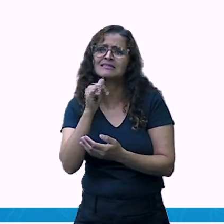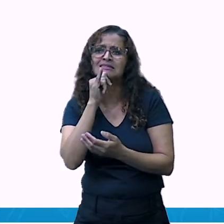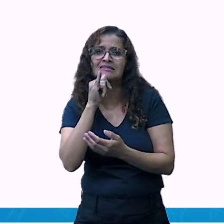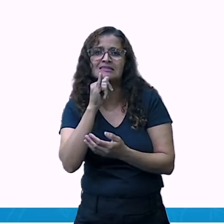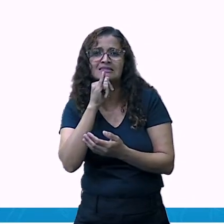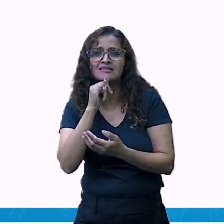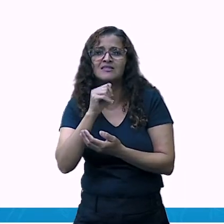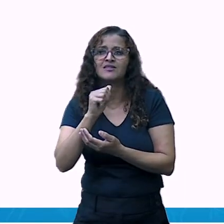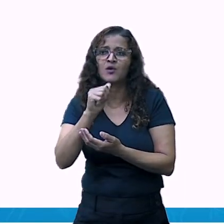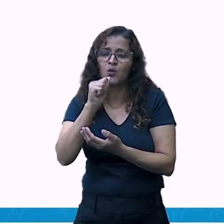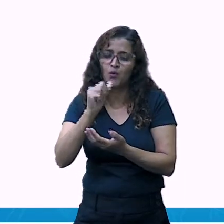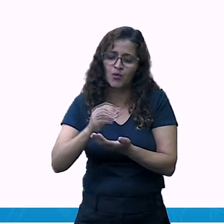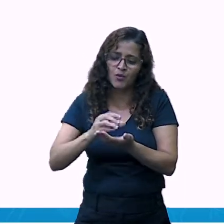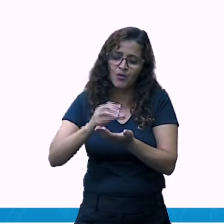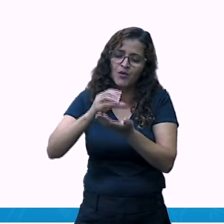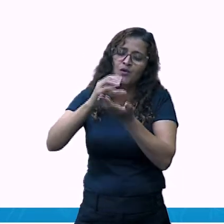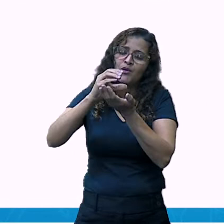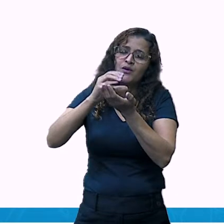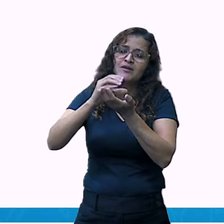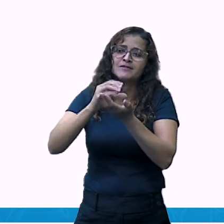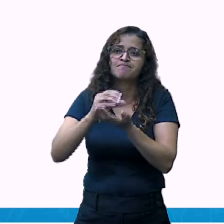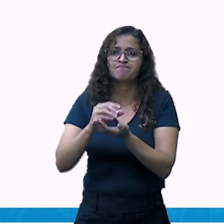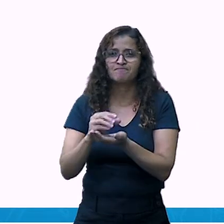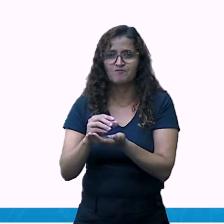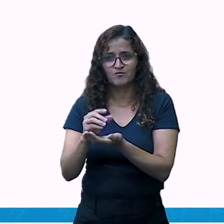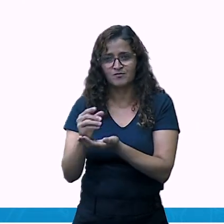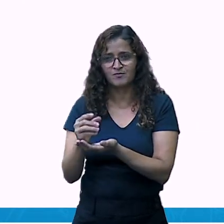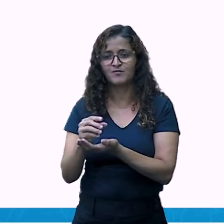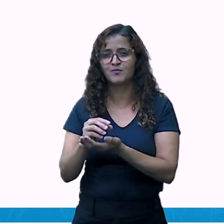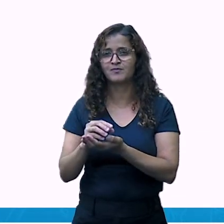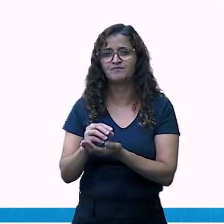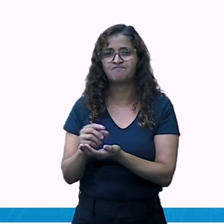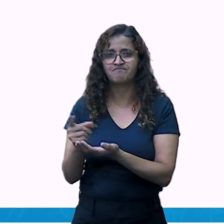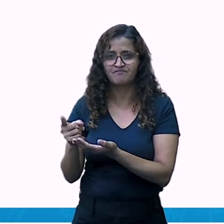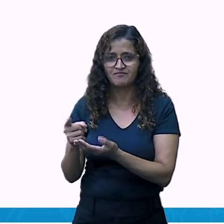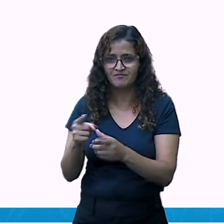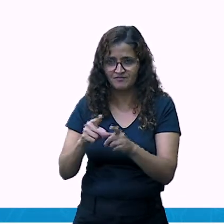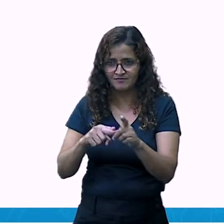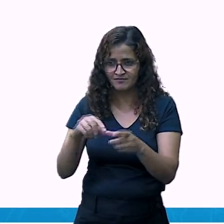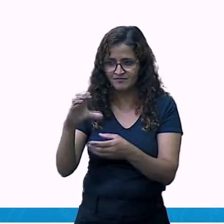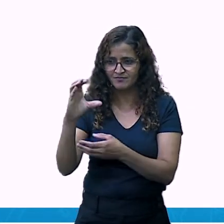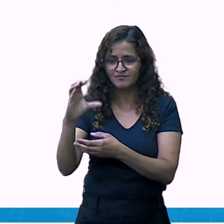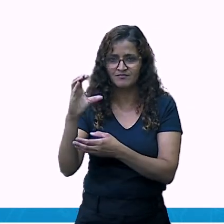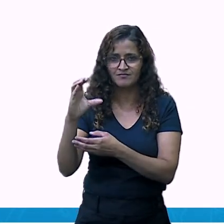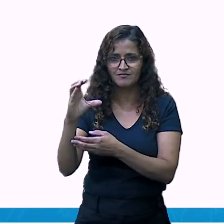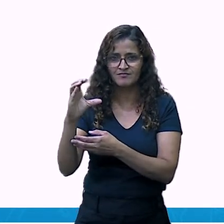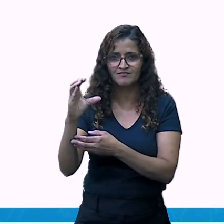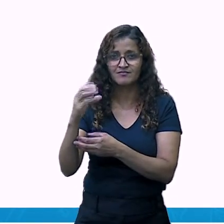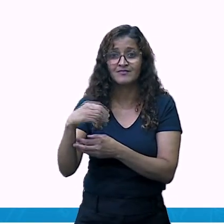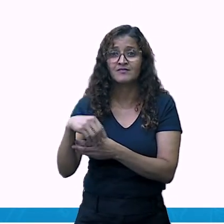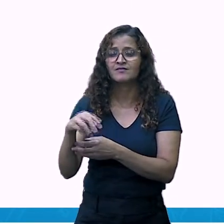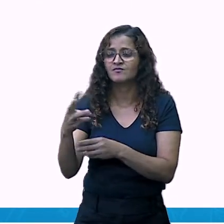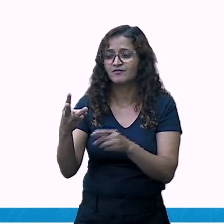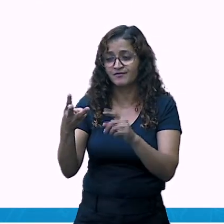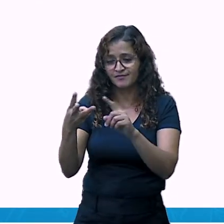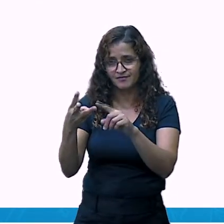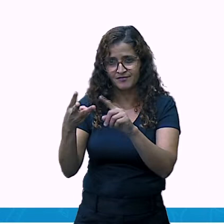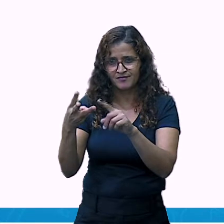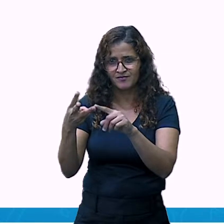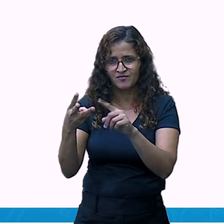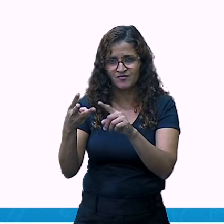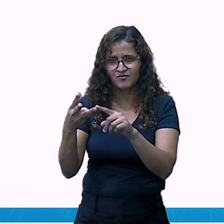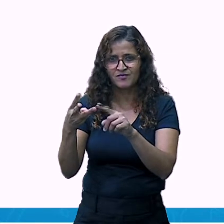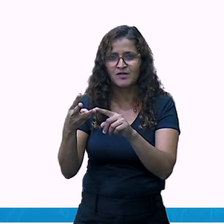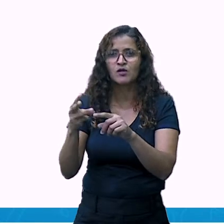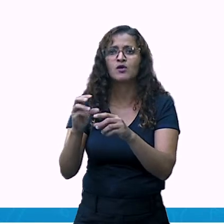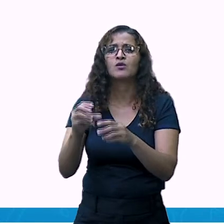que também é feito com os lactobacilos. C. Um espaço, permitem a redução